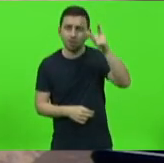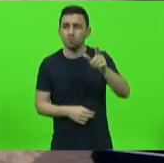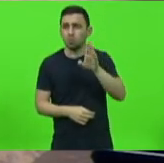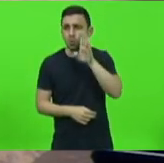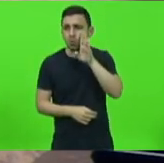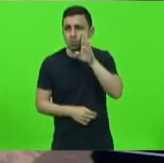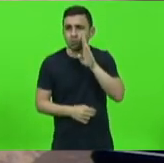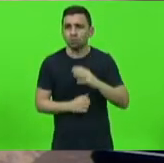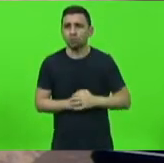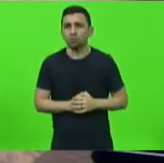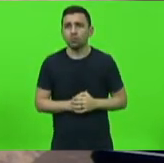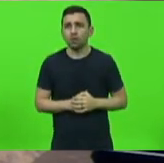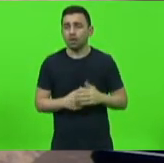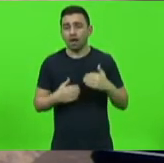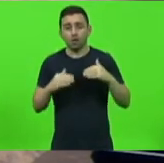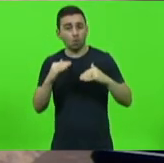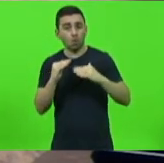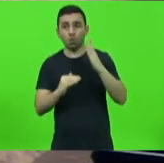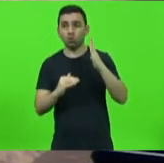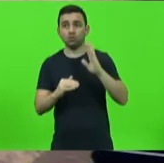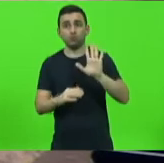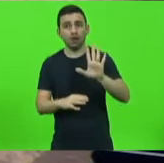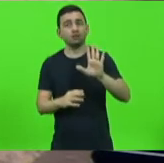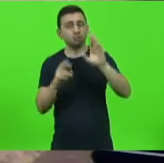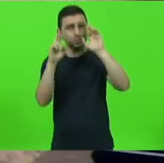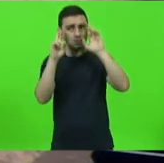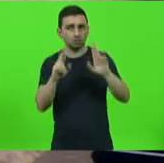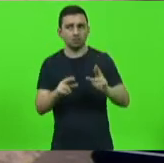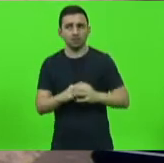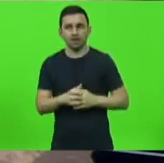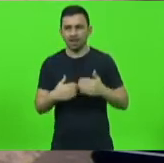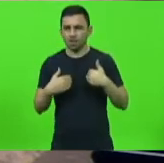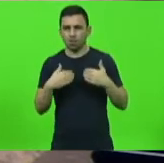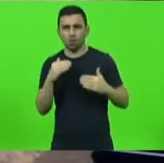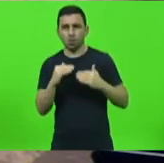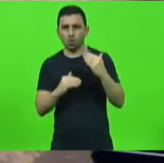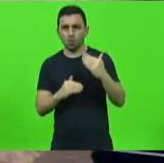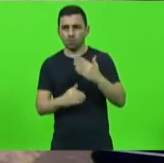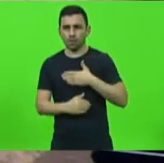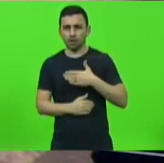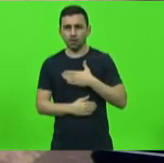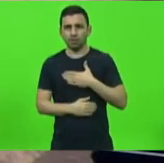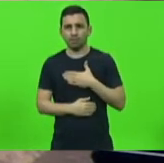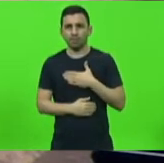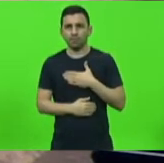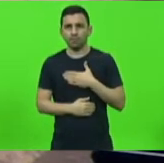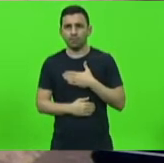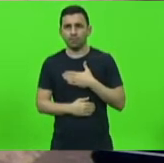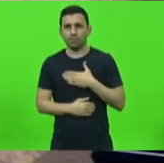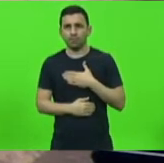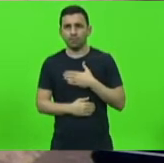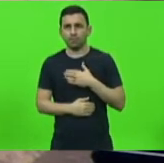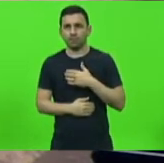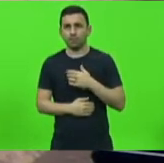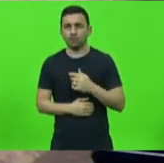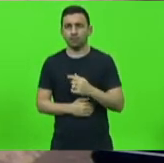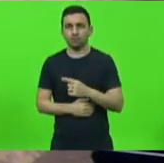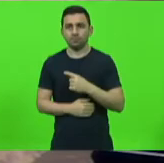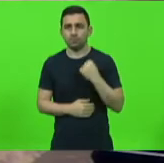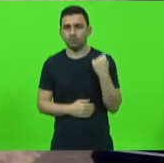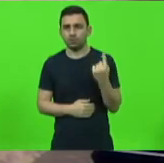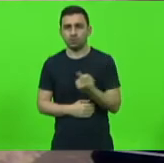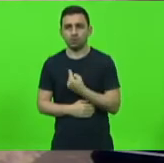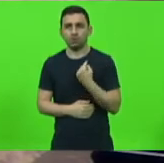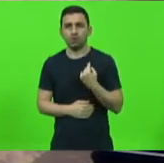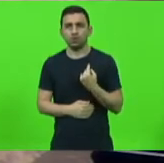respeito, posso não concordar. Agora, porque não concordam com as nossas, então nós somos, logo